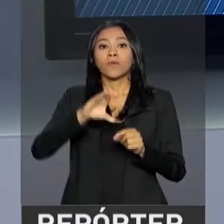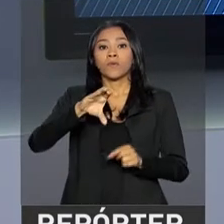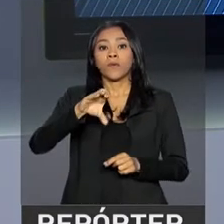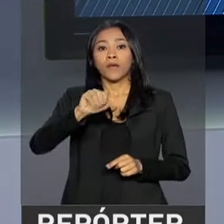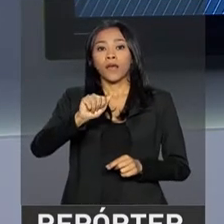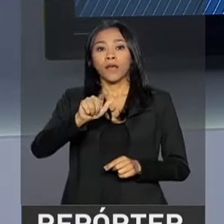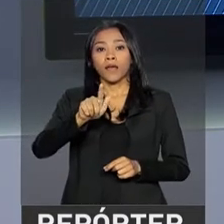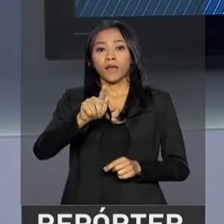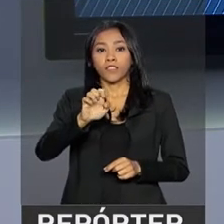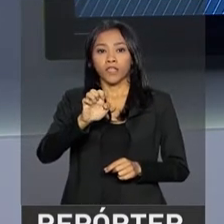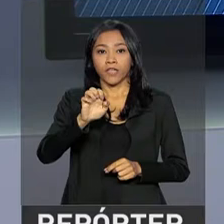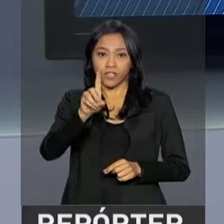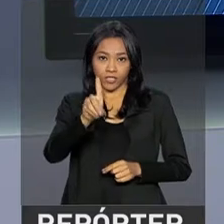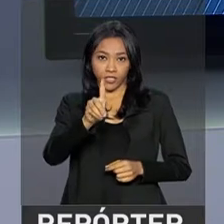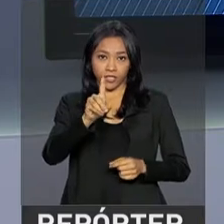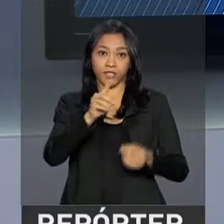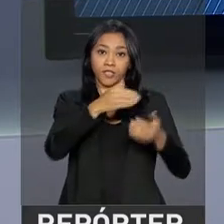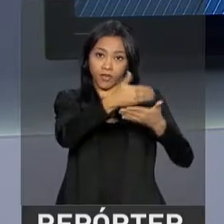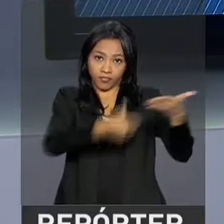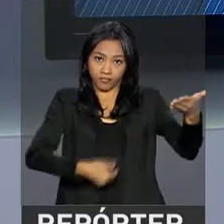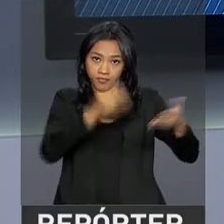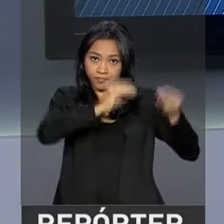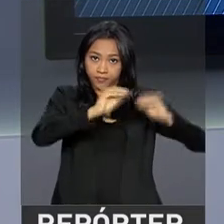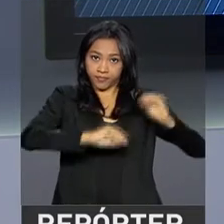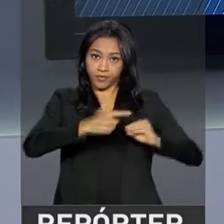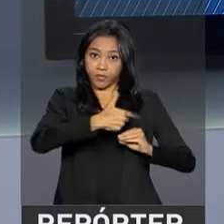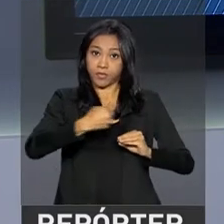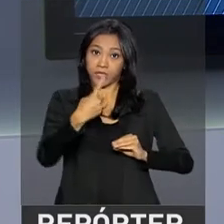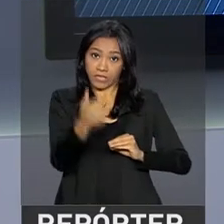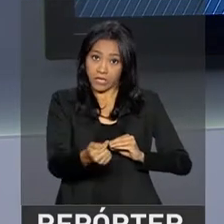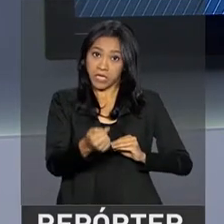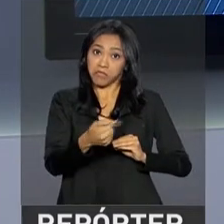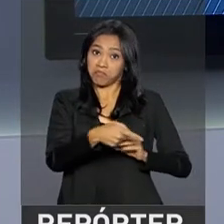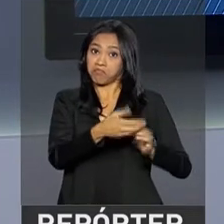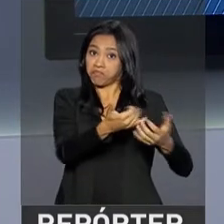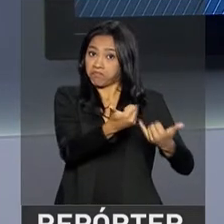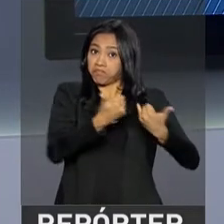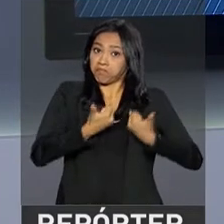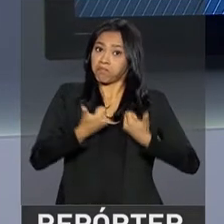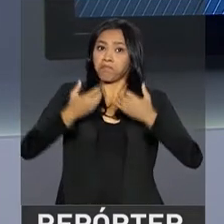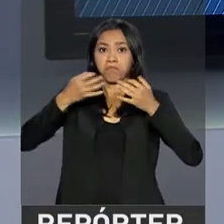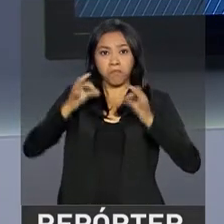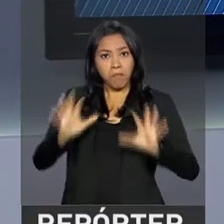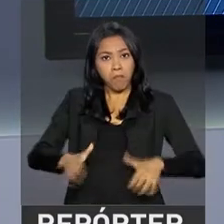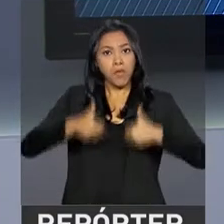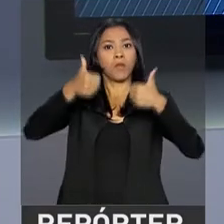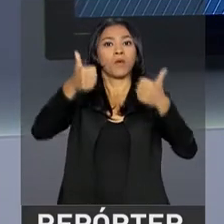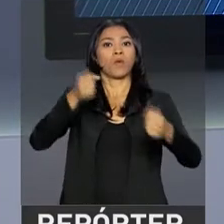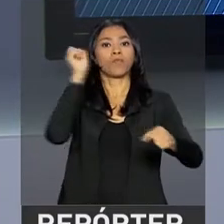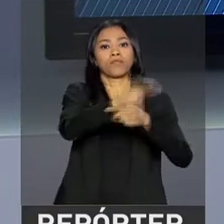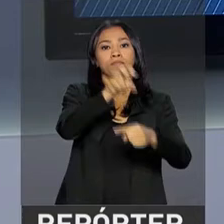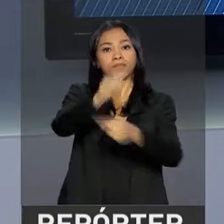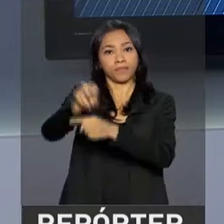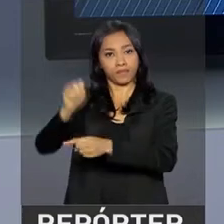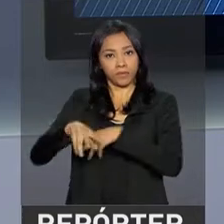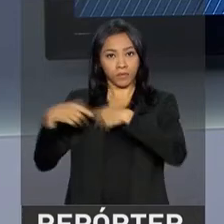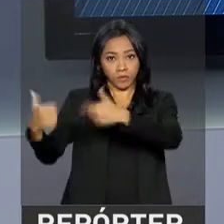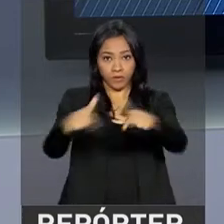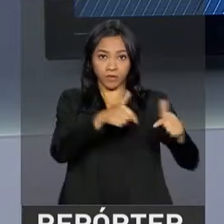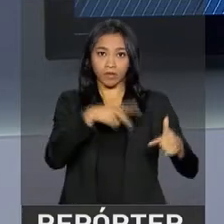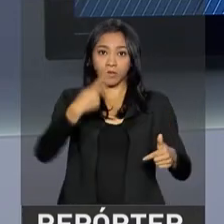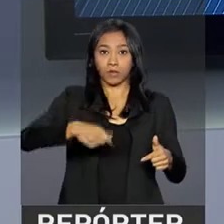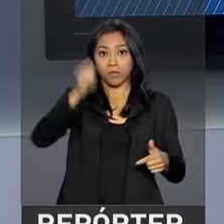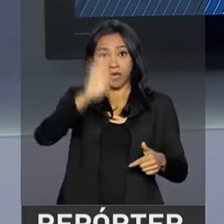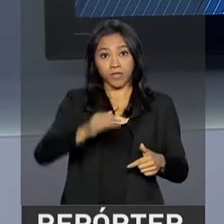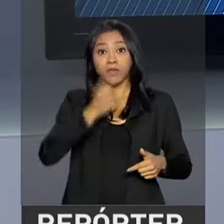desempregados o caged de 2017 confirmou a melhora do mercado de trabalho formal brasileiro quem conta mais para a gente sobre